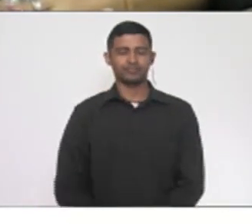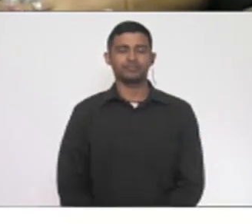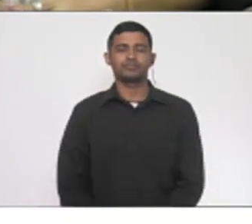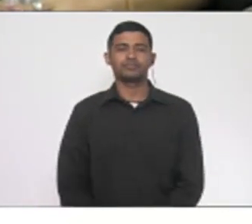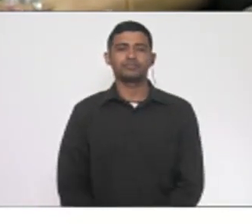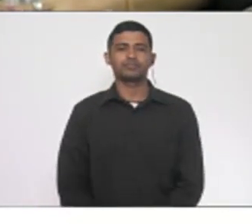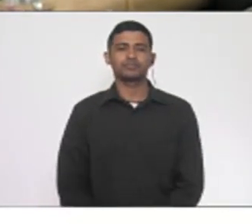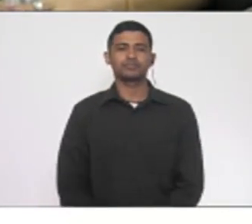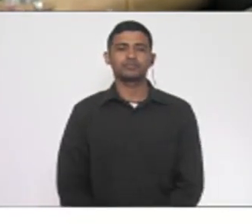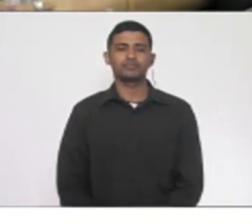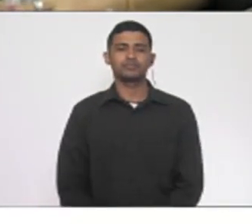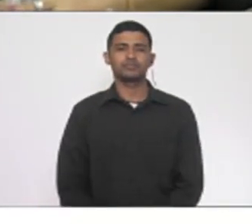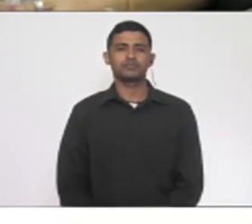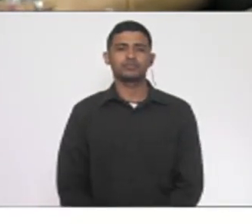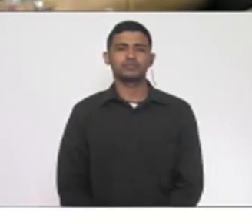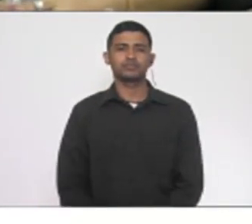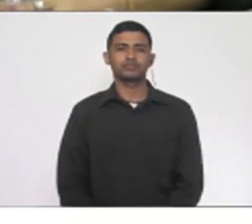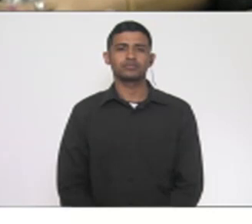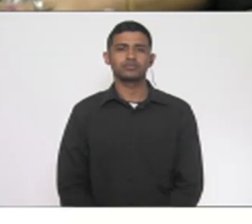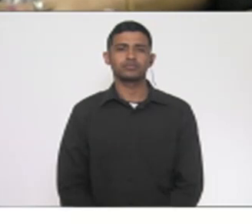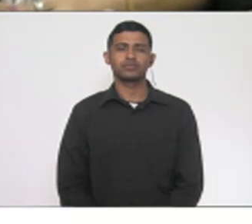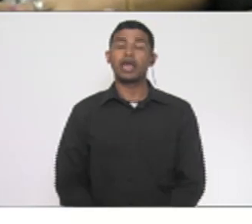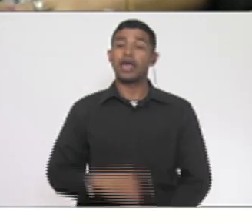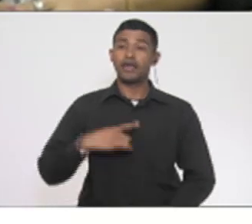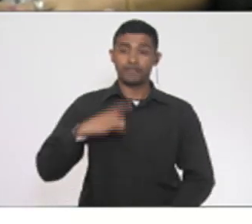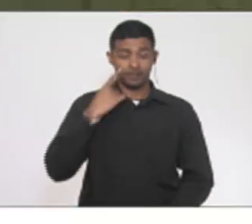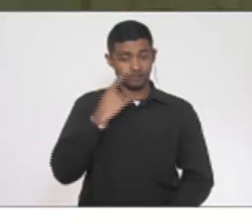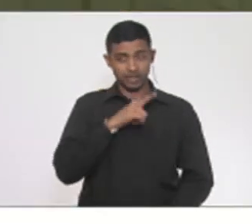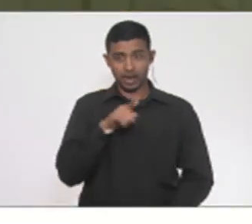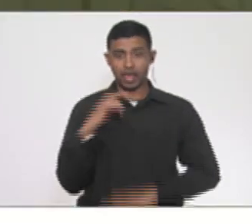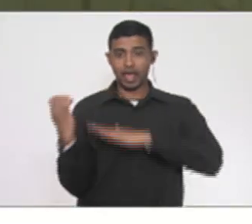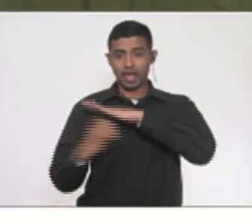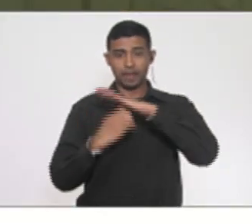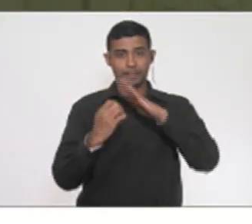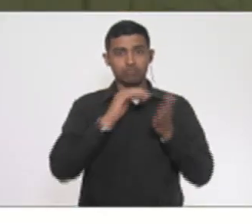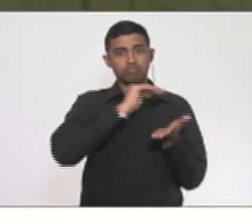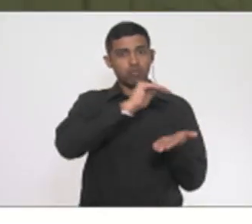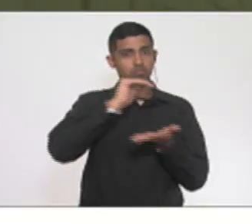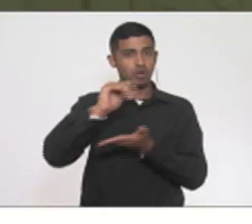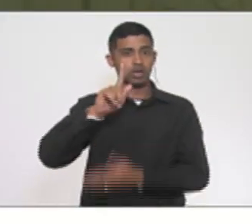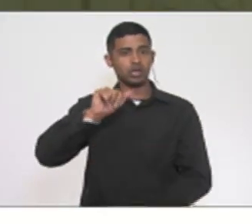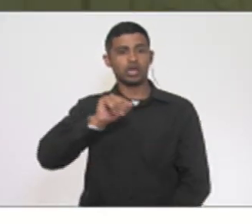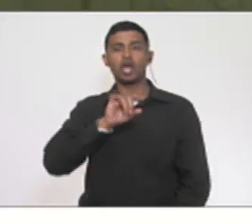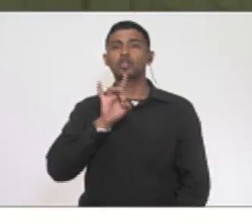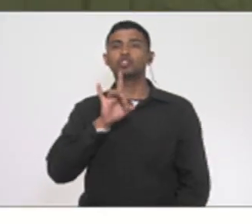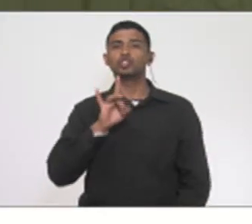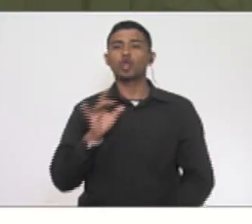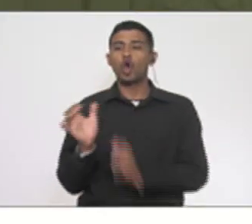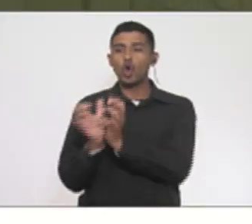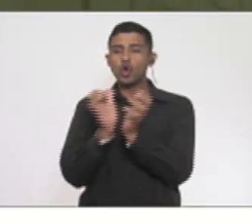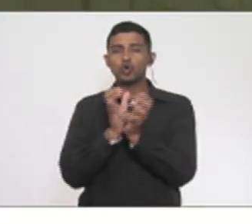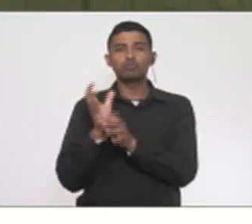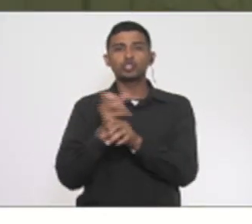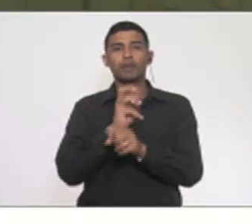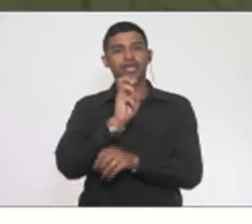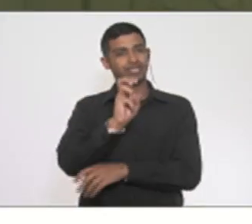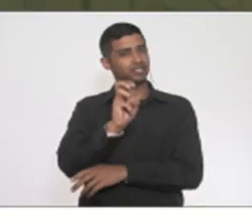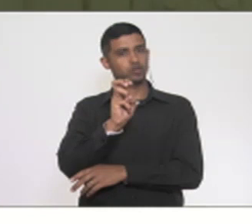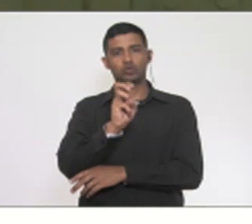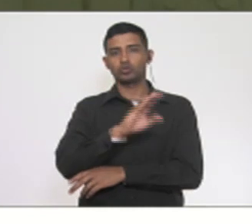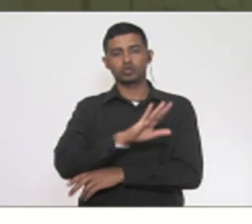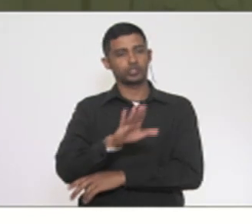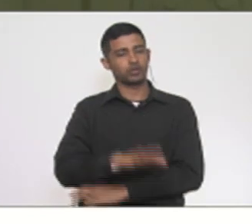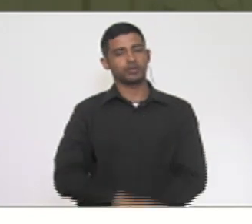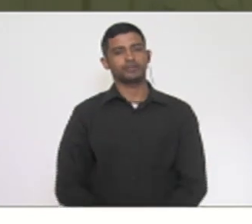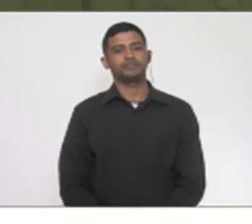tem, nas companhias distribuidoras de gás, apenas tem 5 grupos privados presentes, não tem mais grupos